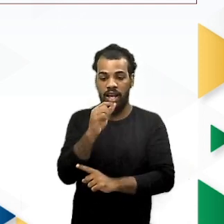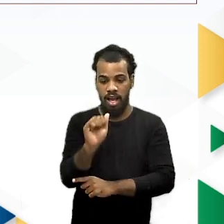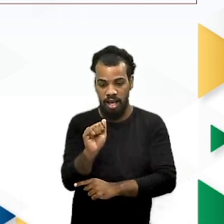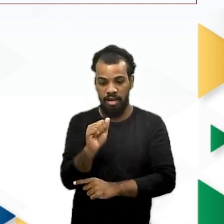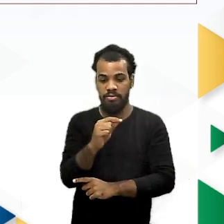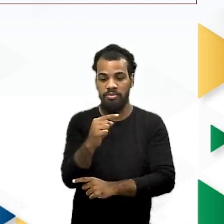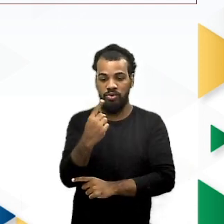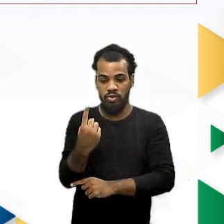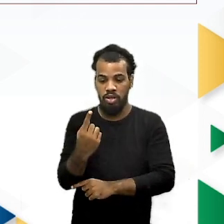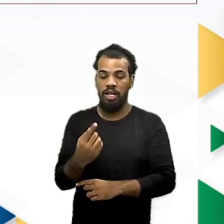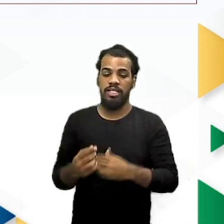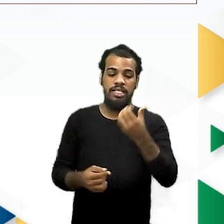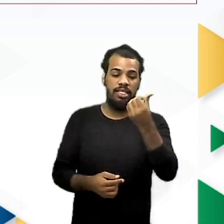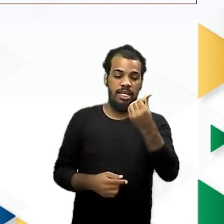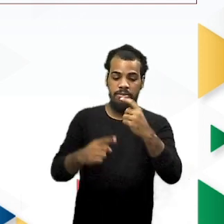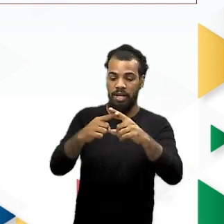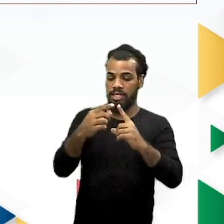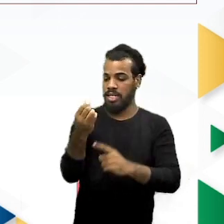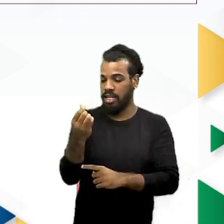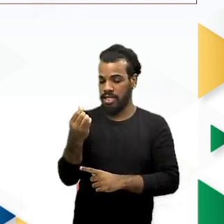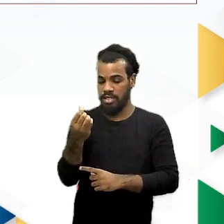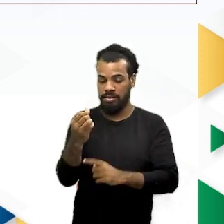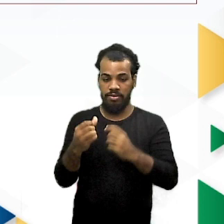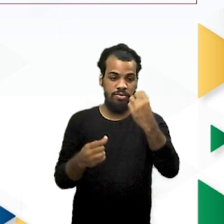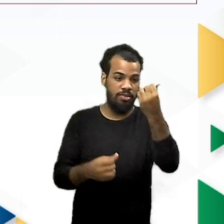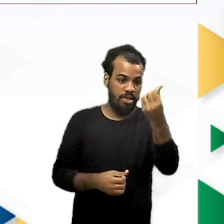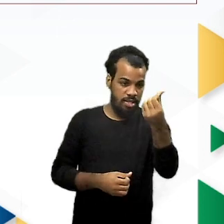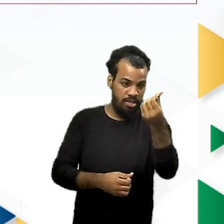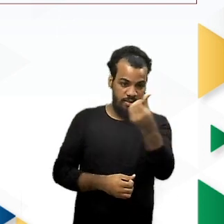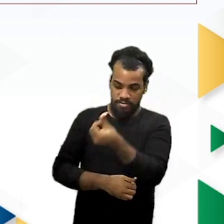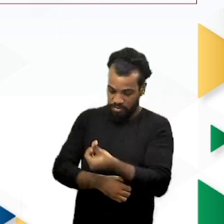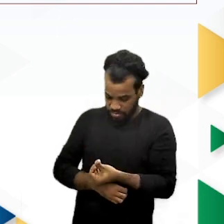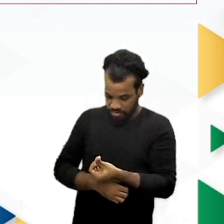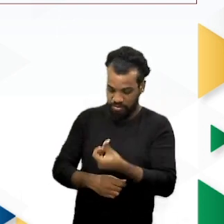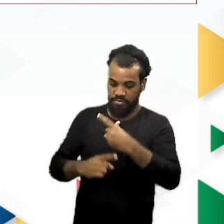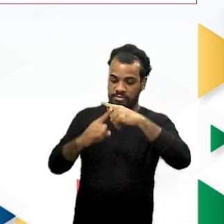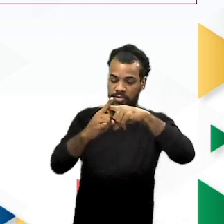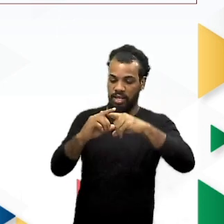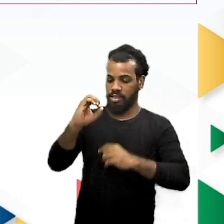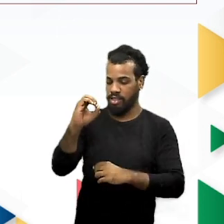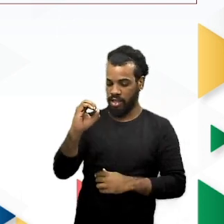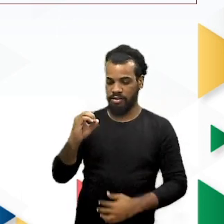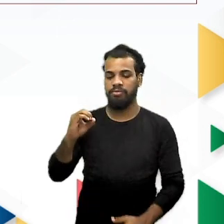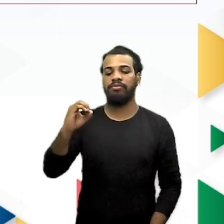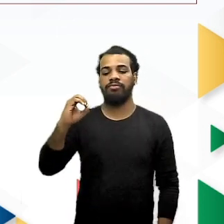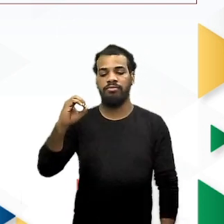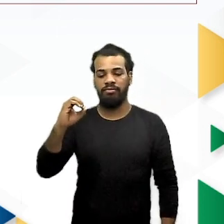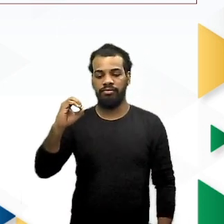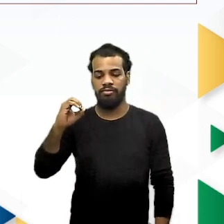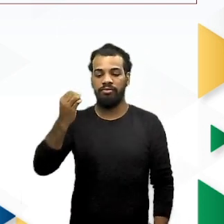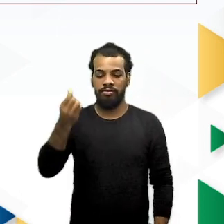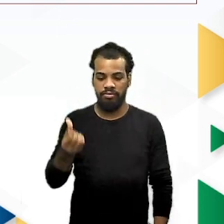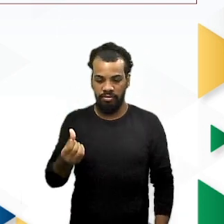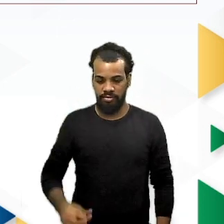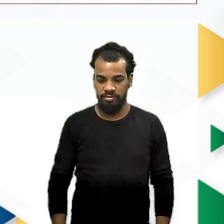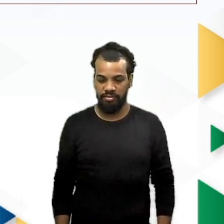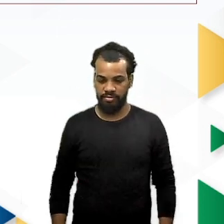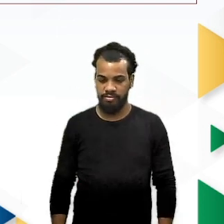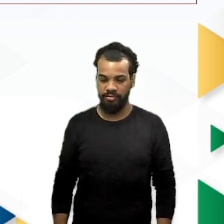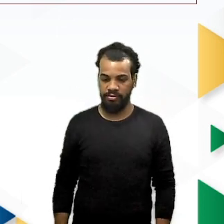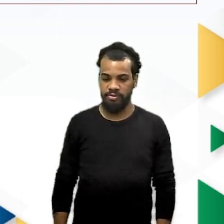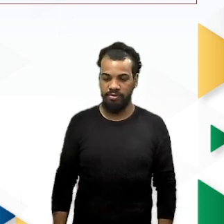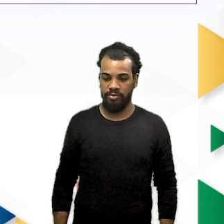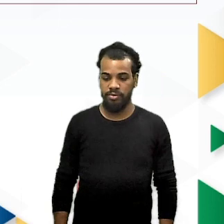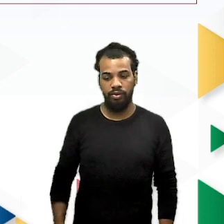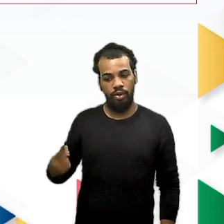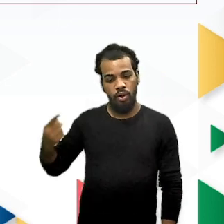é 6. Fechou? Para A3 vai ser 6 mais 3 menos 1 é 2. E o 2 foi 6.